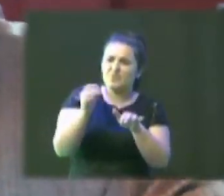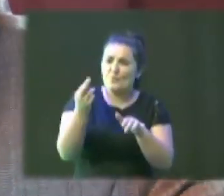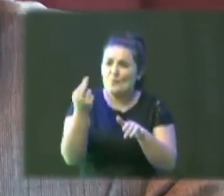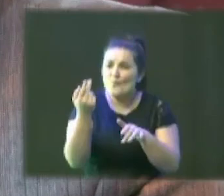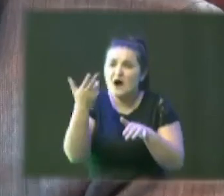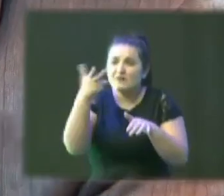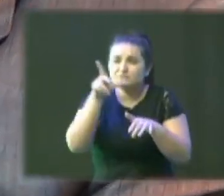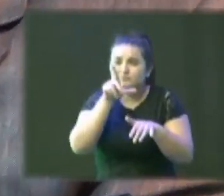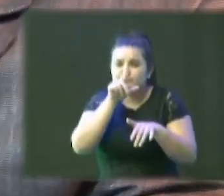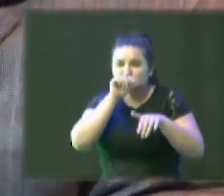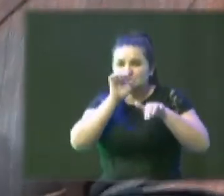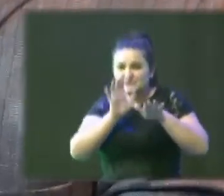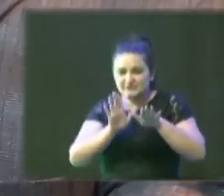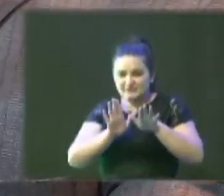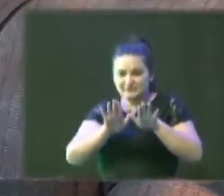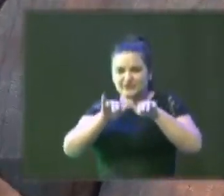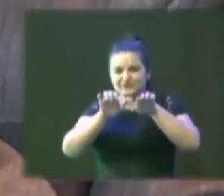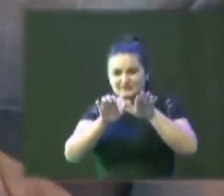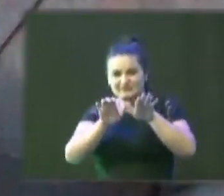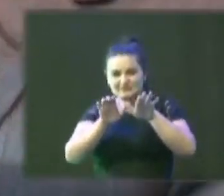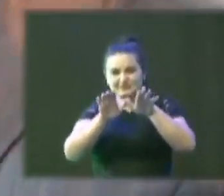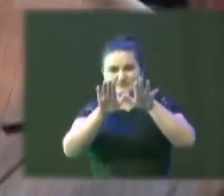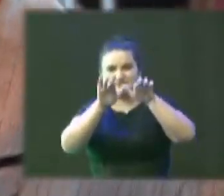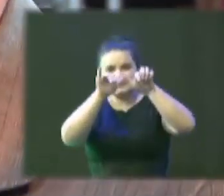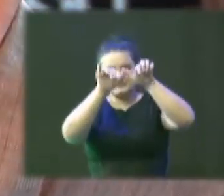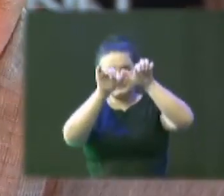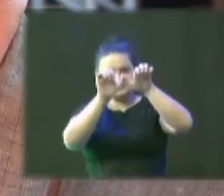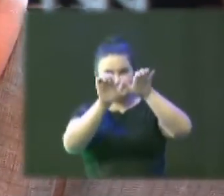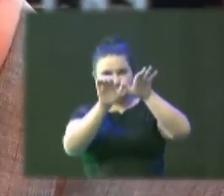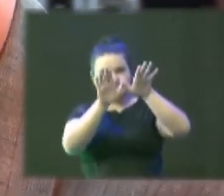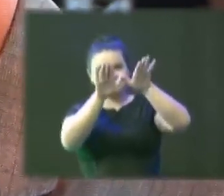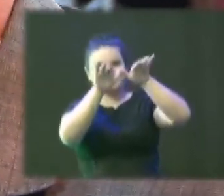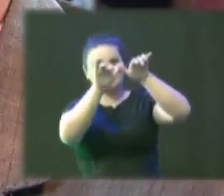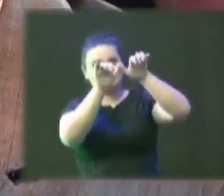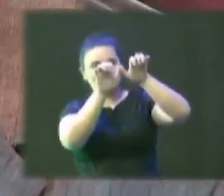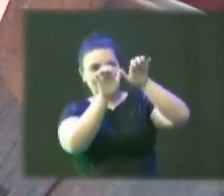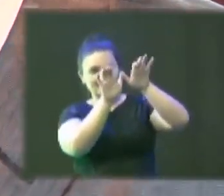como voo da gaivota.